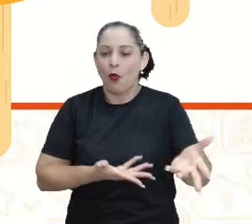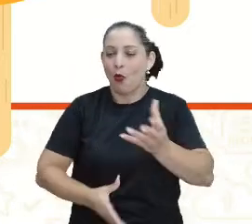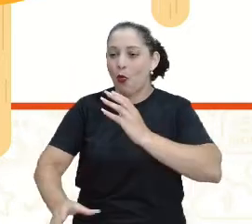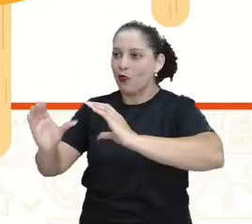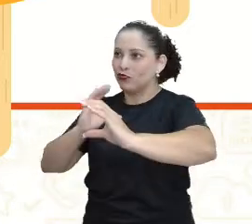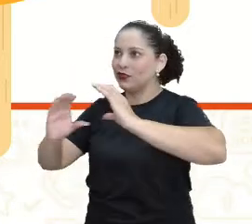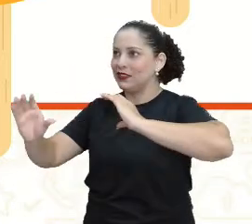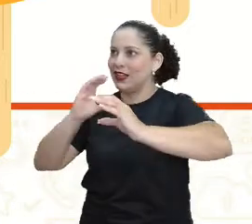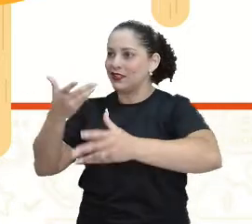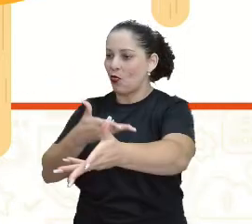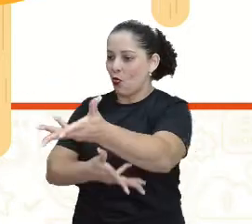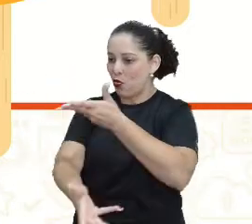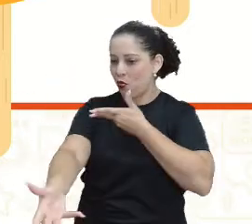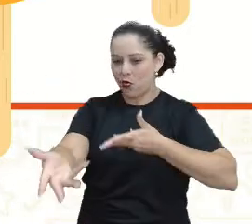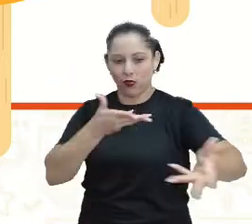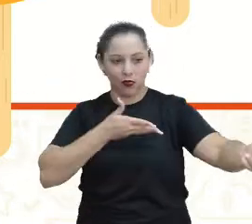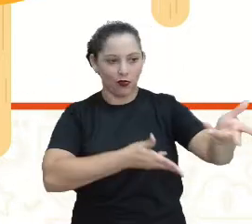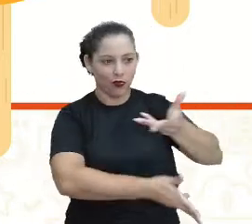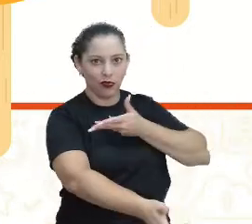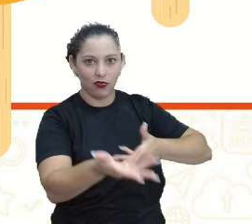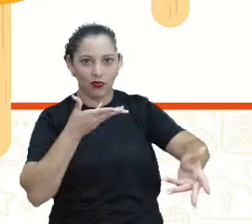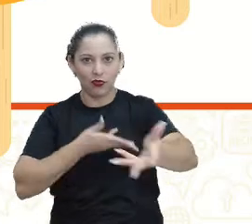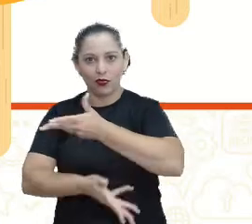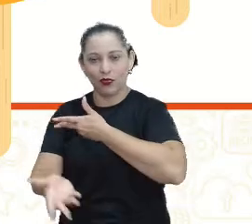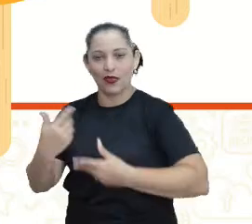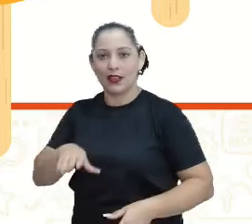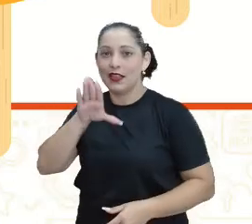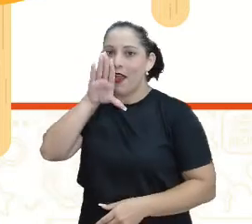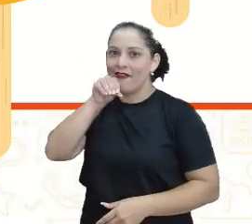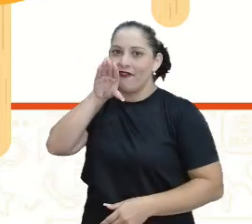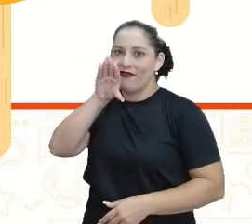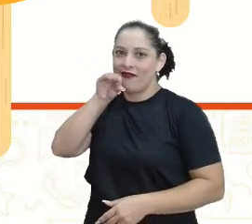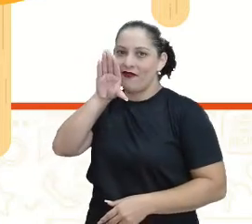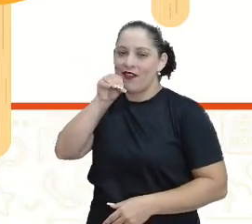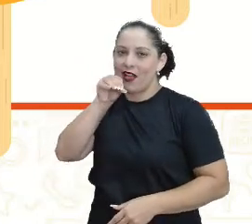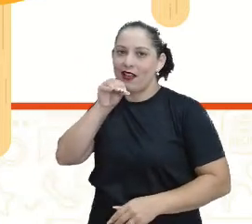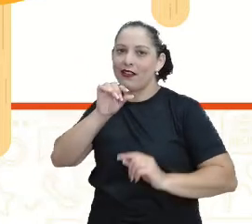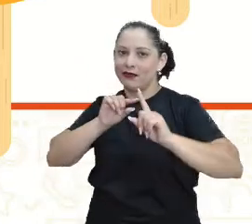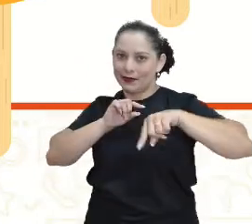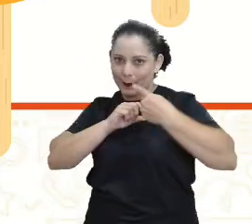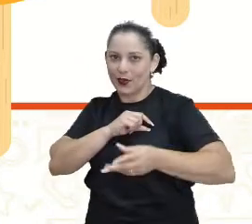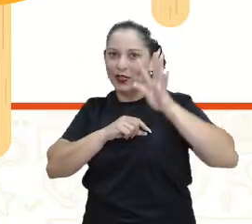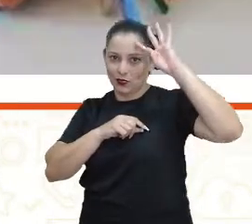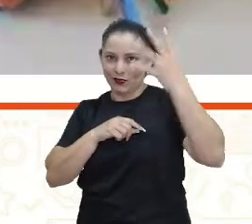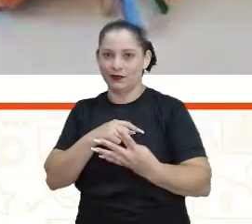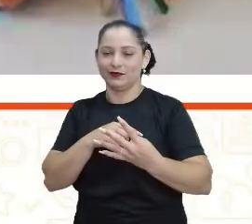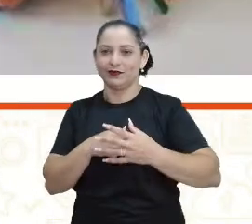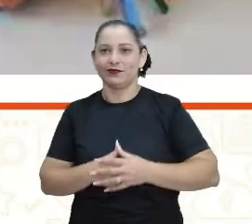e como ele recebe as informações. E aí a fala vem como uma culminância.